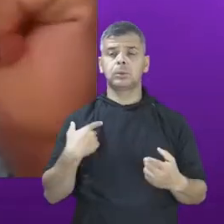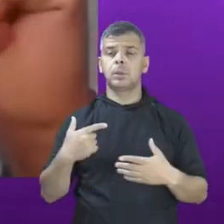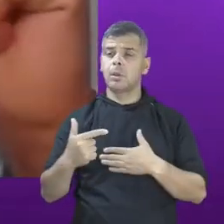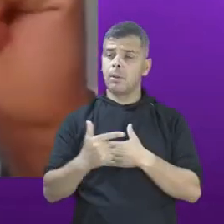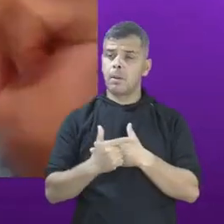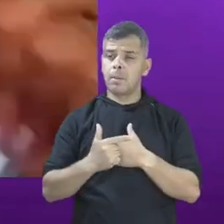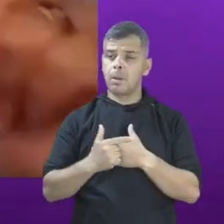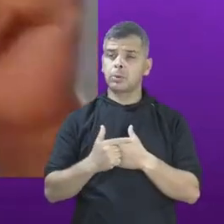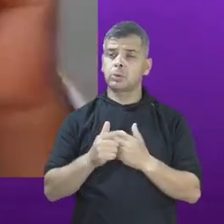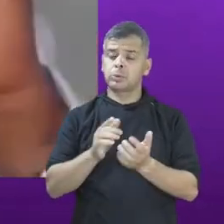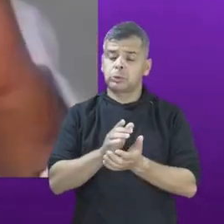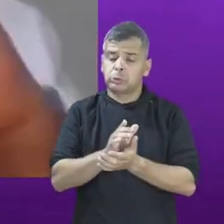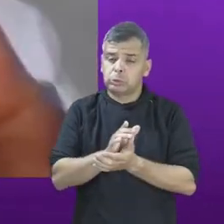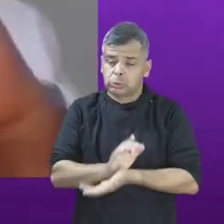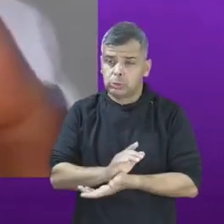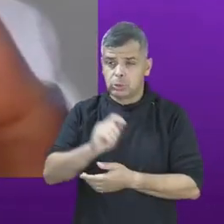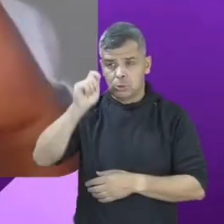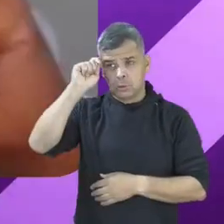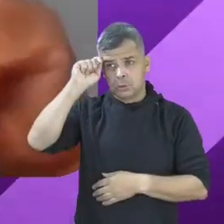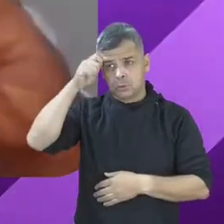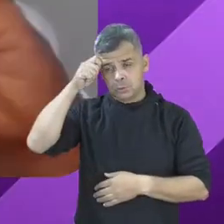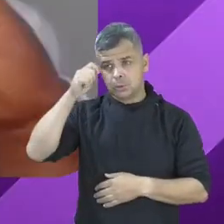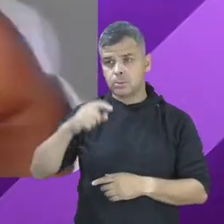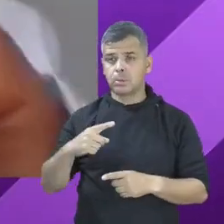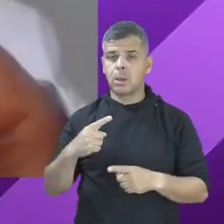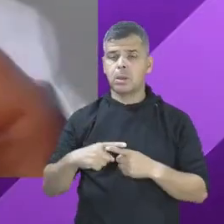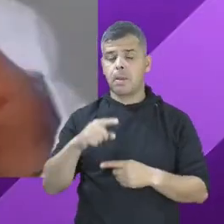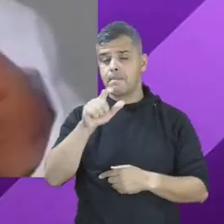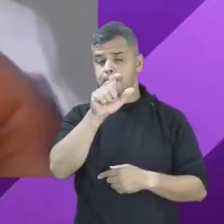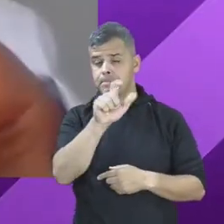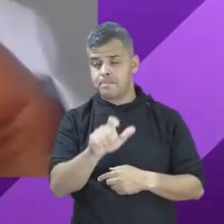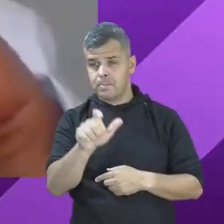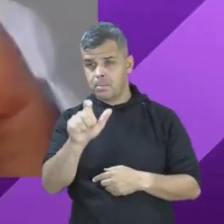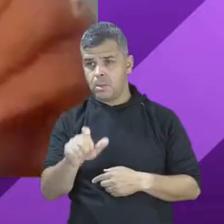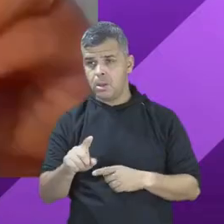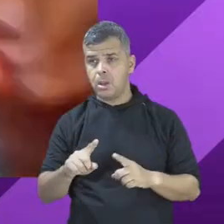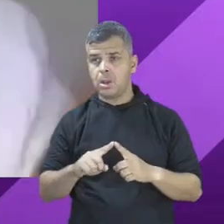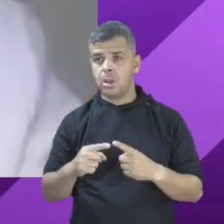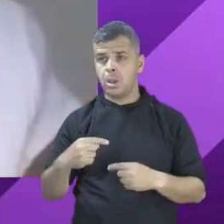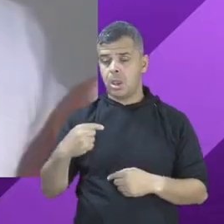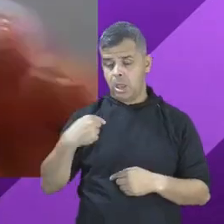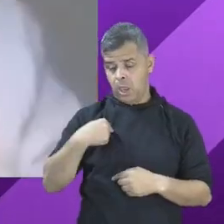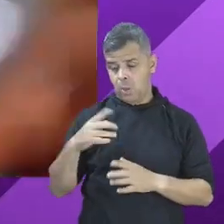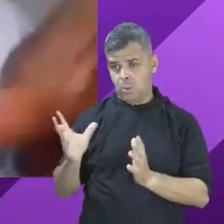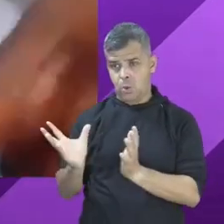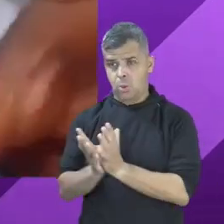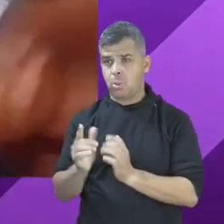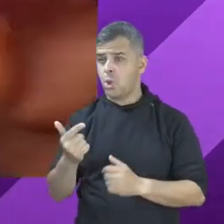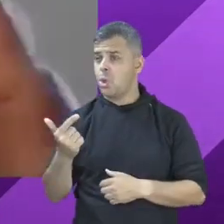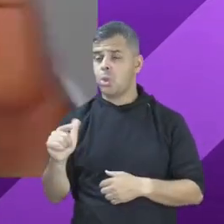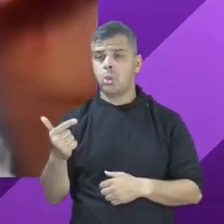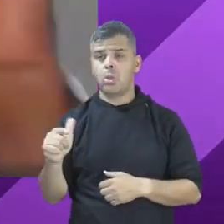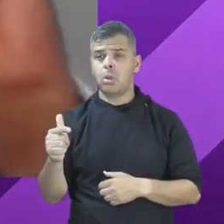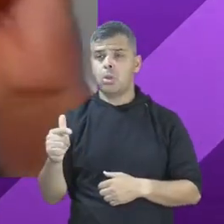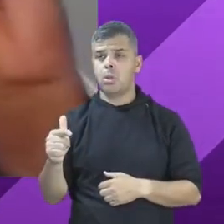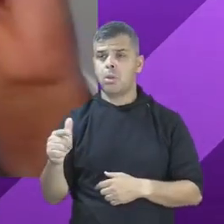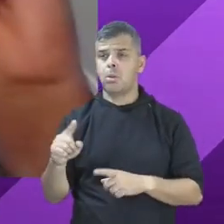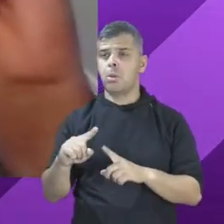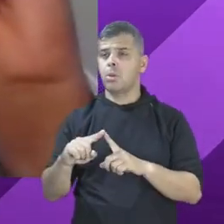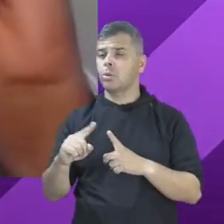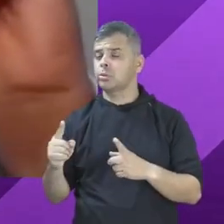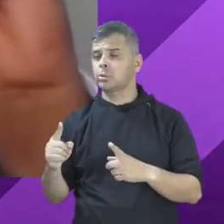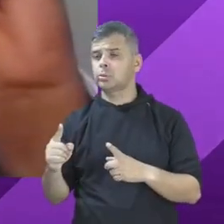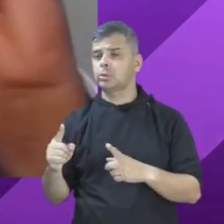atuação do racismo. Porque essas pessoas, elas partiam do princípio que eu e minha equipe não teríamos a menor